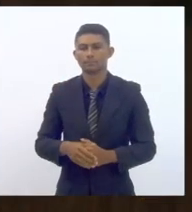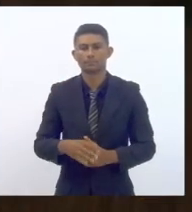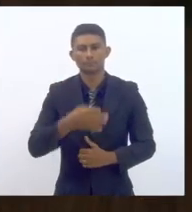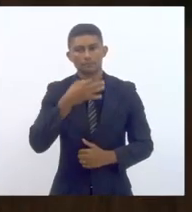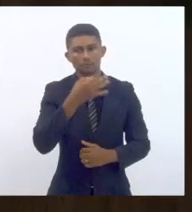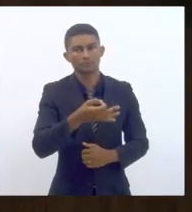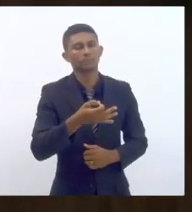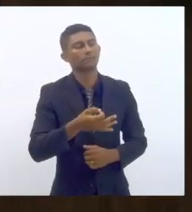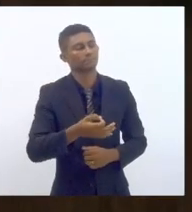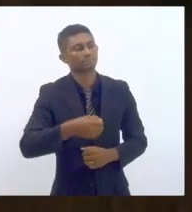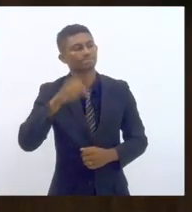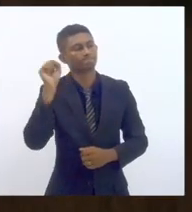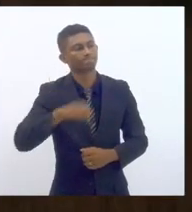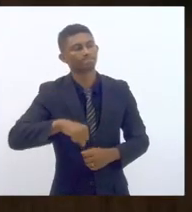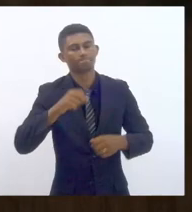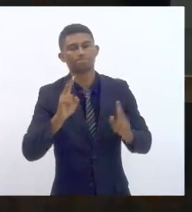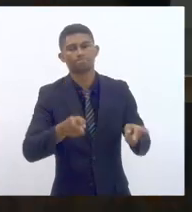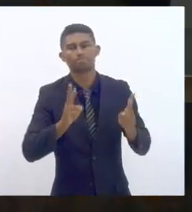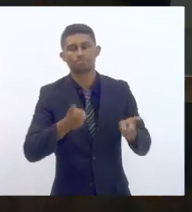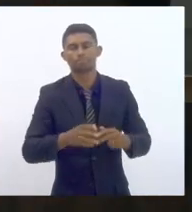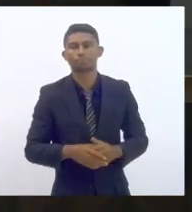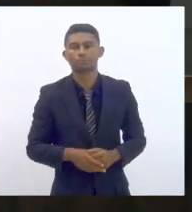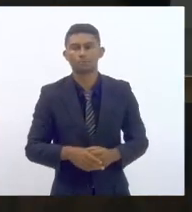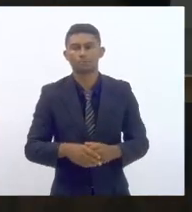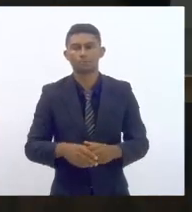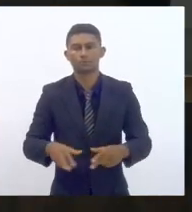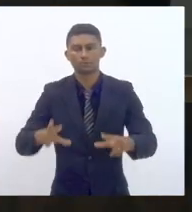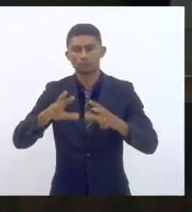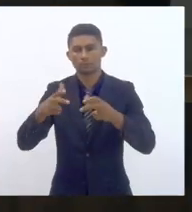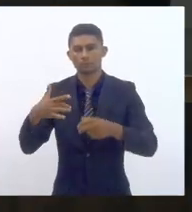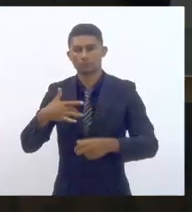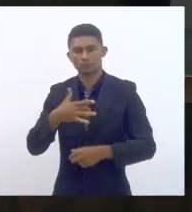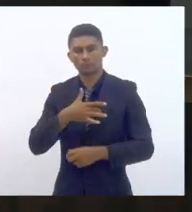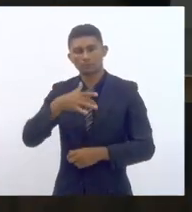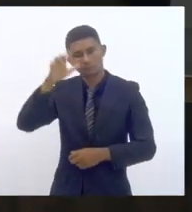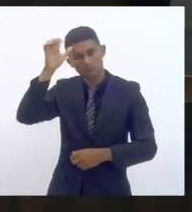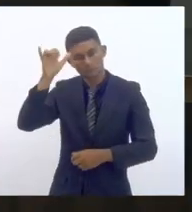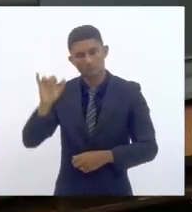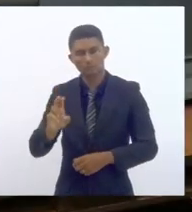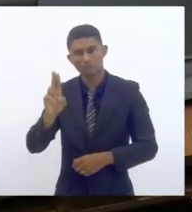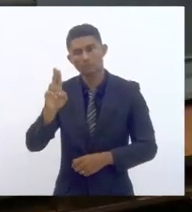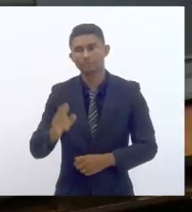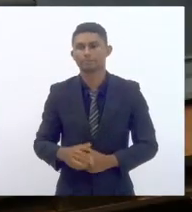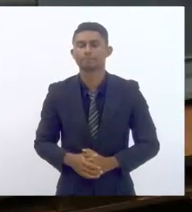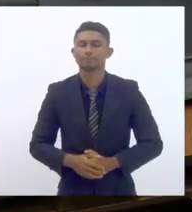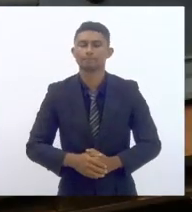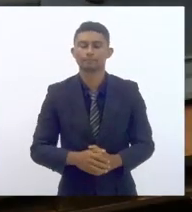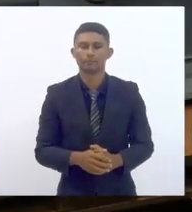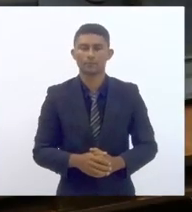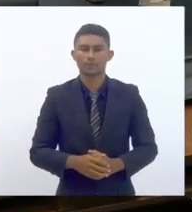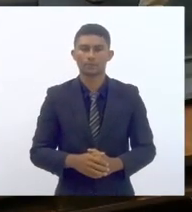Parecer continua favorável. Pela Comissão de Saúde, deputada Tia Ju.